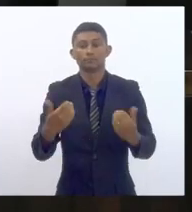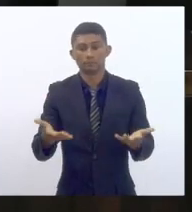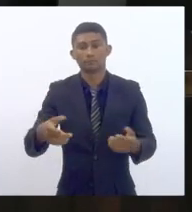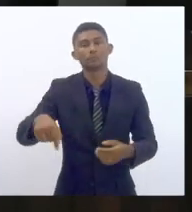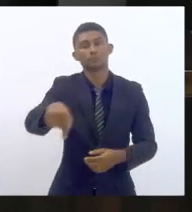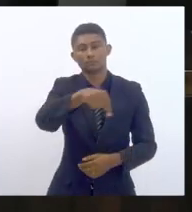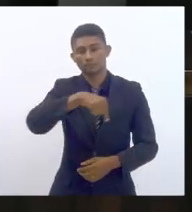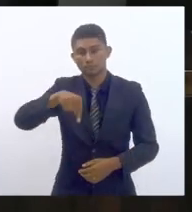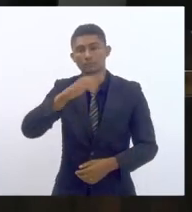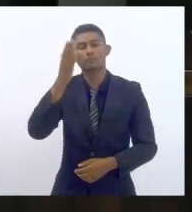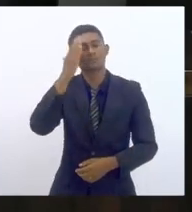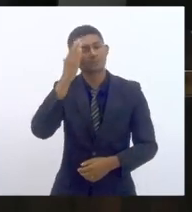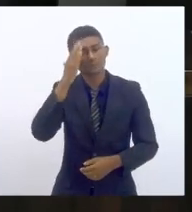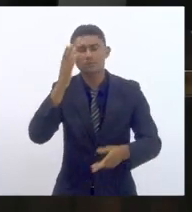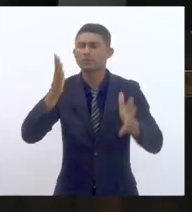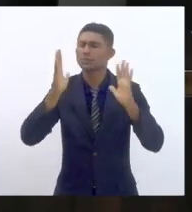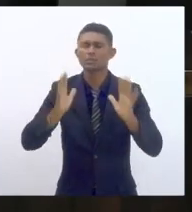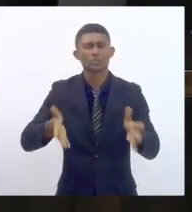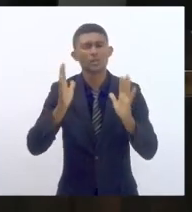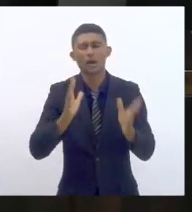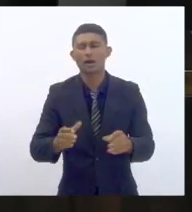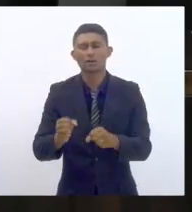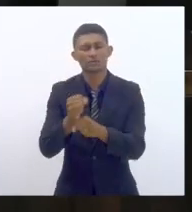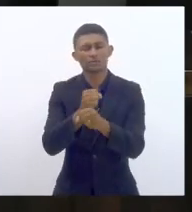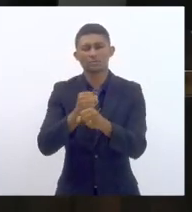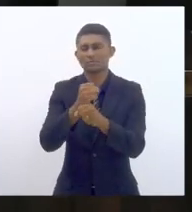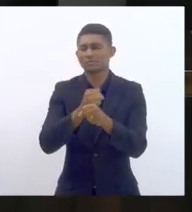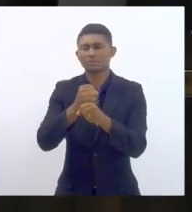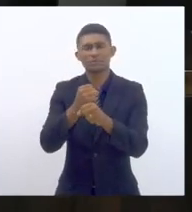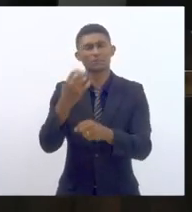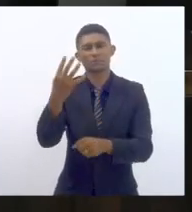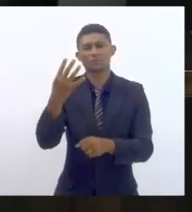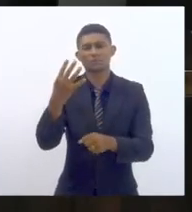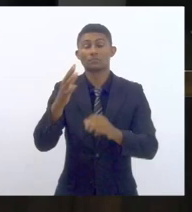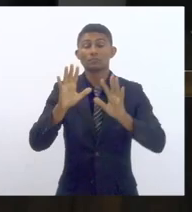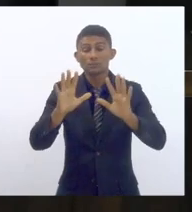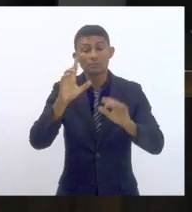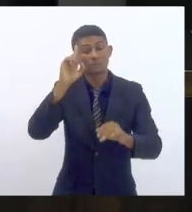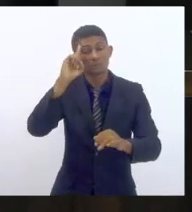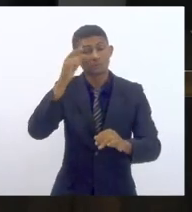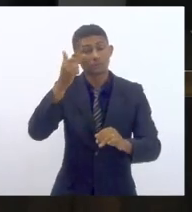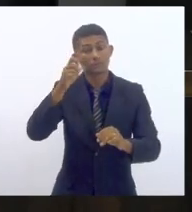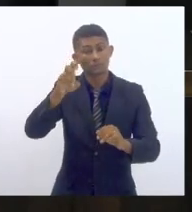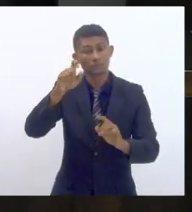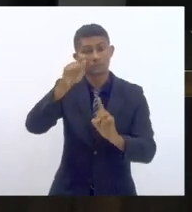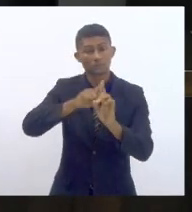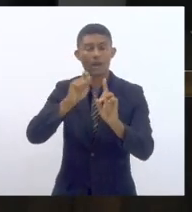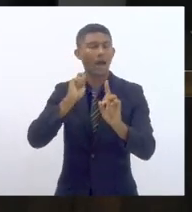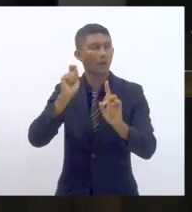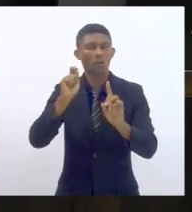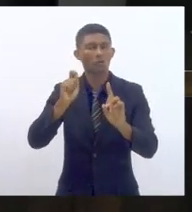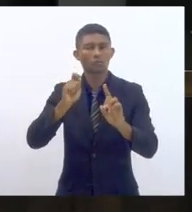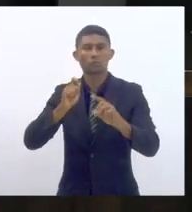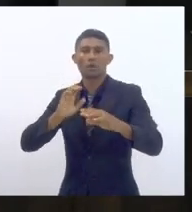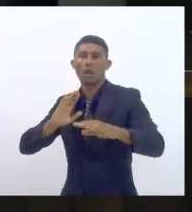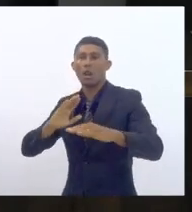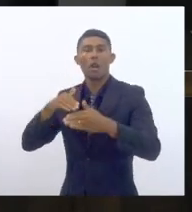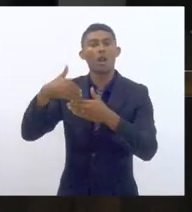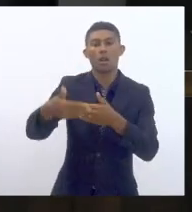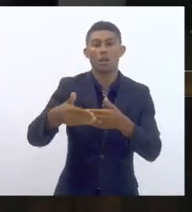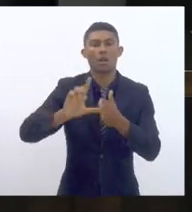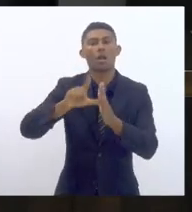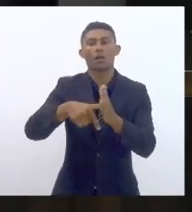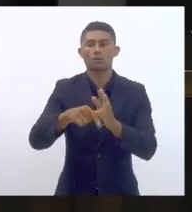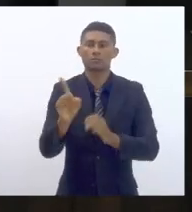já estamos 2, 3, 4 anos com essa questão, mas 15 de agosto não passa. Então, em relação ao Banerj, porque nós não